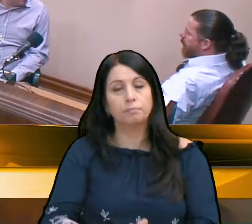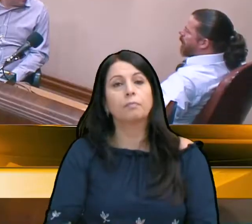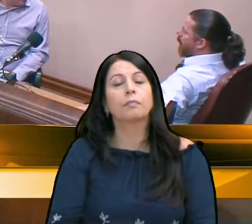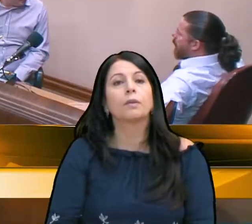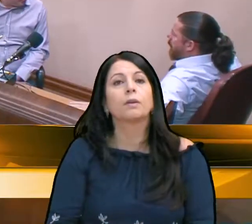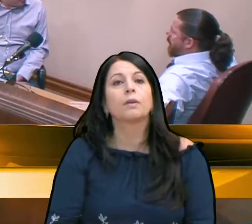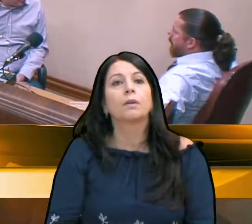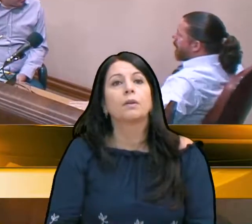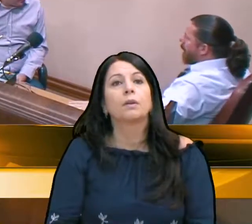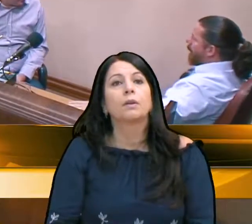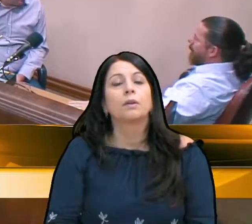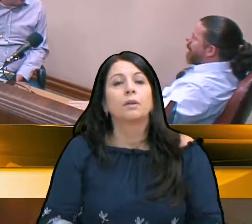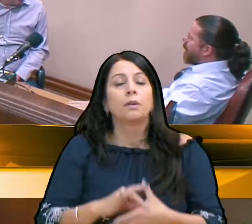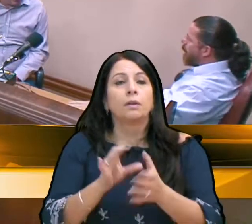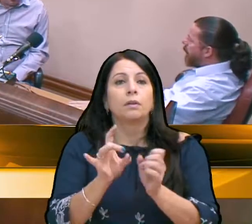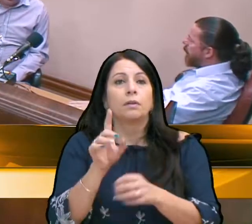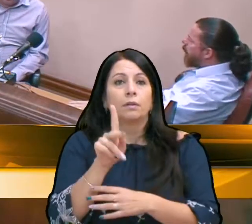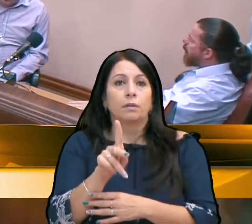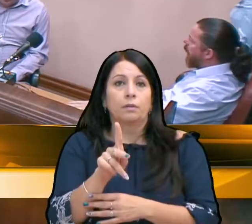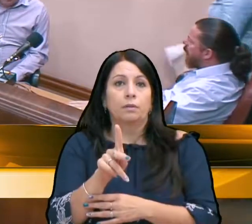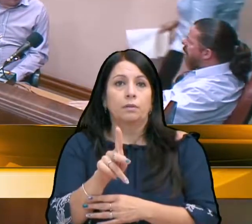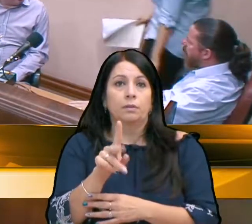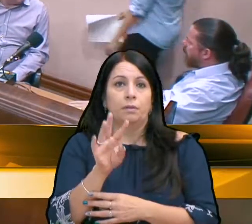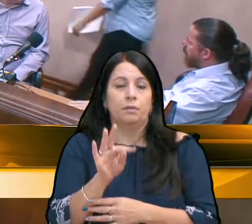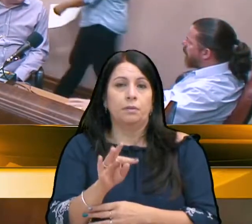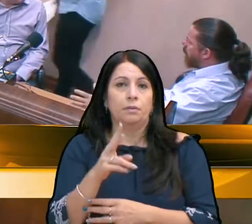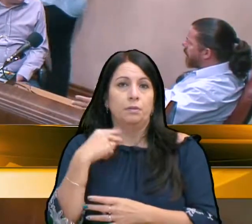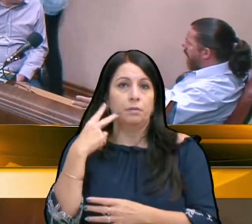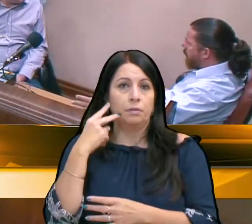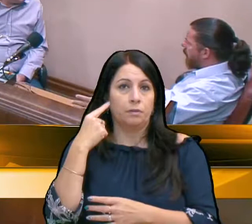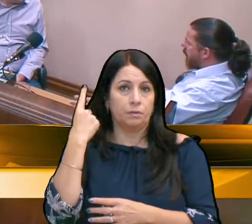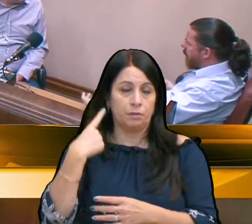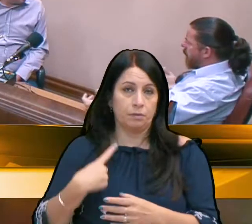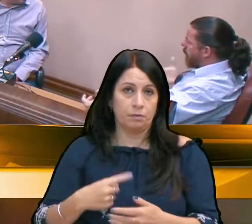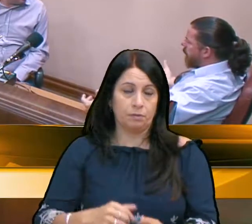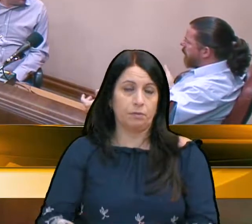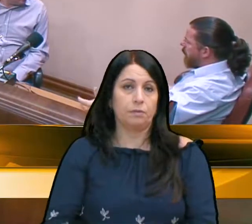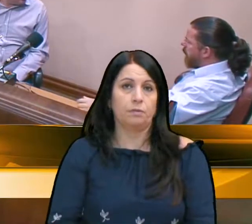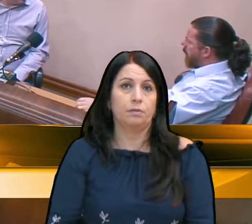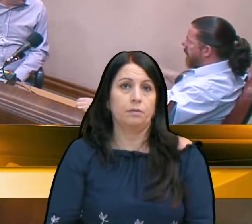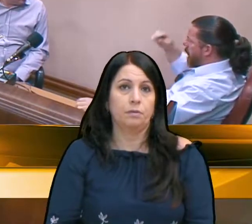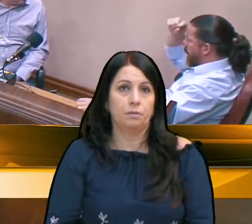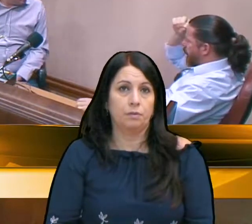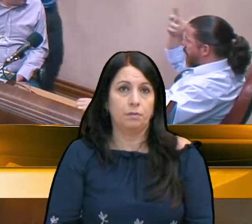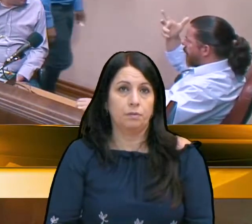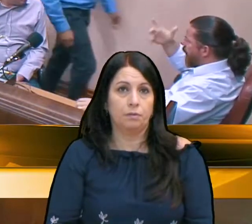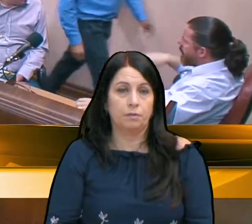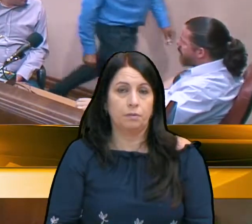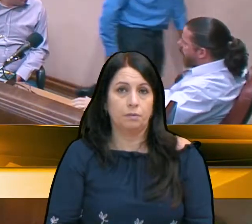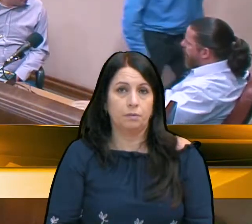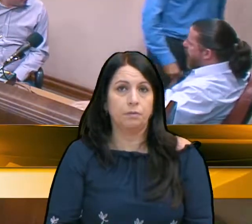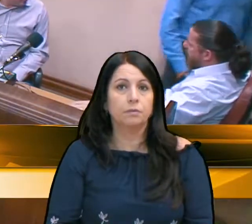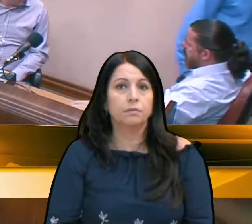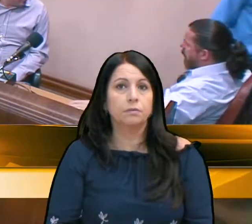obrigado. Declaração de líder da bancada do PT, com a palavra a vereadora Denise Pessoa.